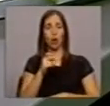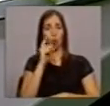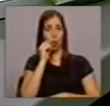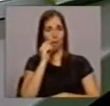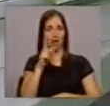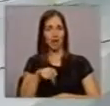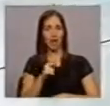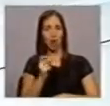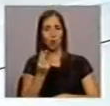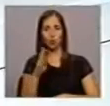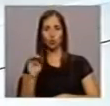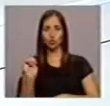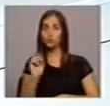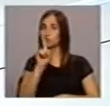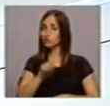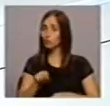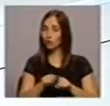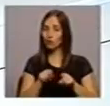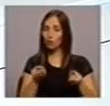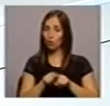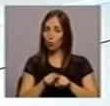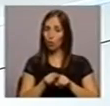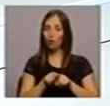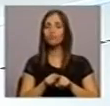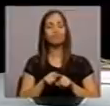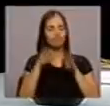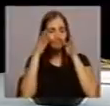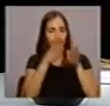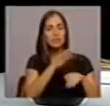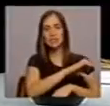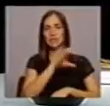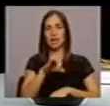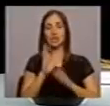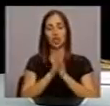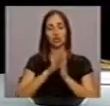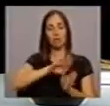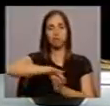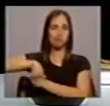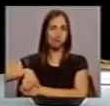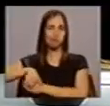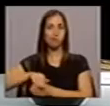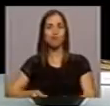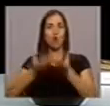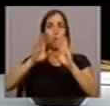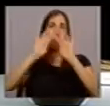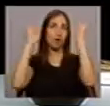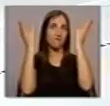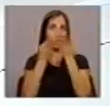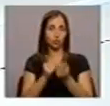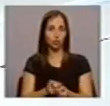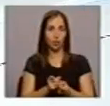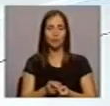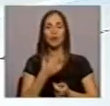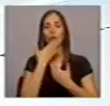ateísta militante. Ele claramente dá uma visão muito mais científica, sem necessidade da religião, para a origem do universo. Muito bem, Miguel, obrigado pelas tuas